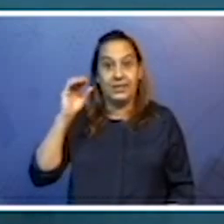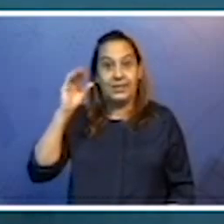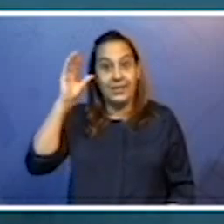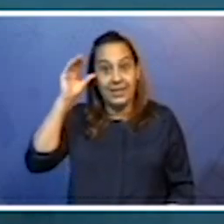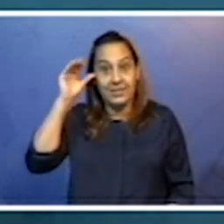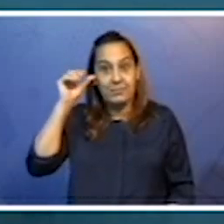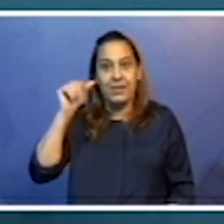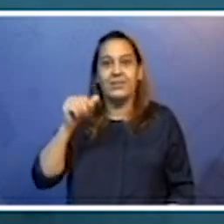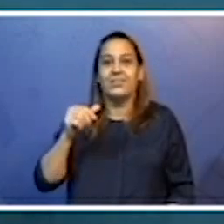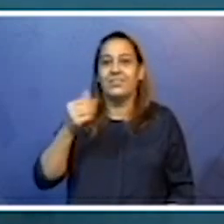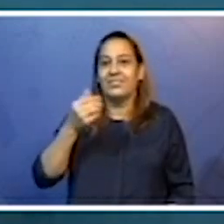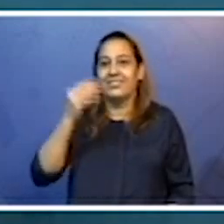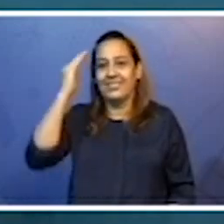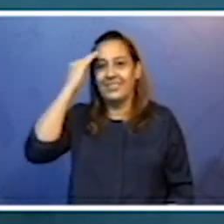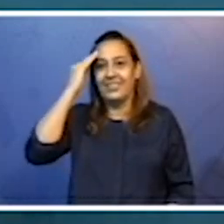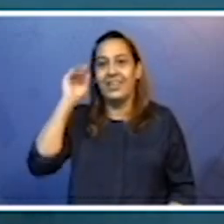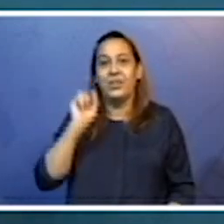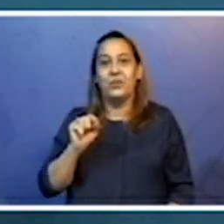entendeu.